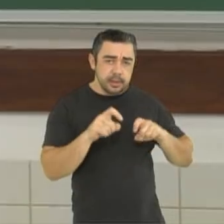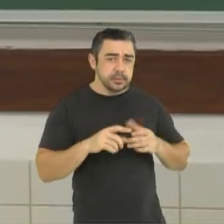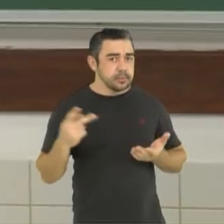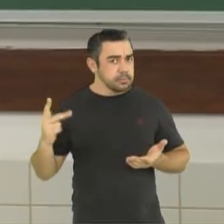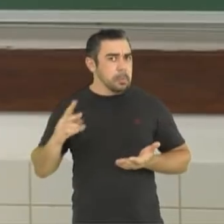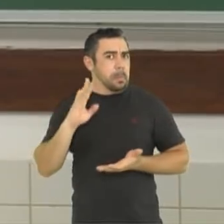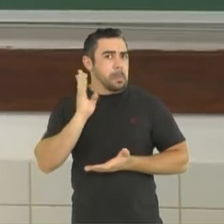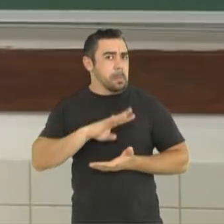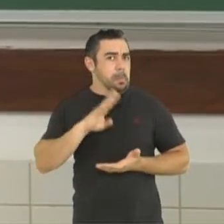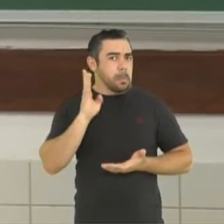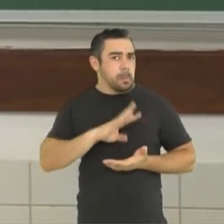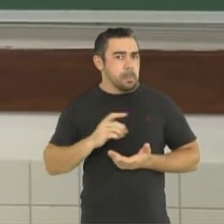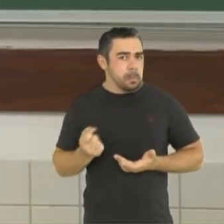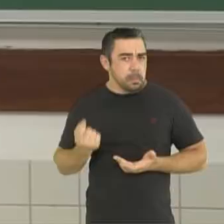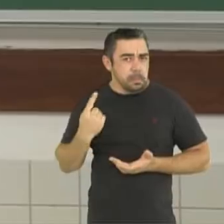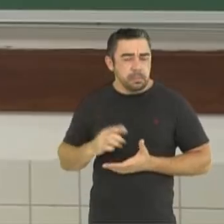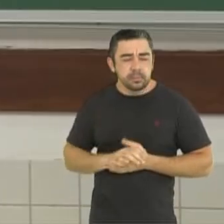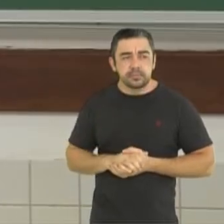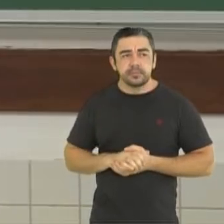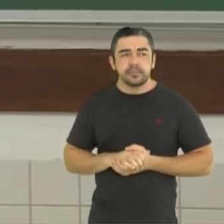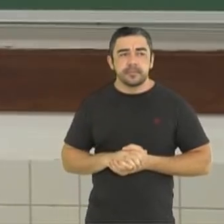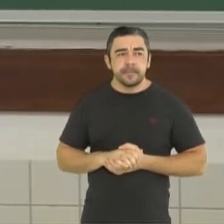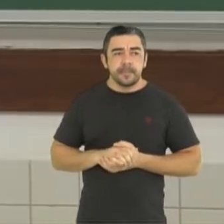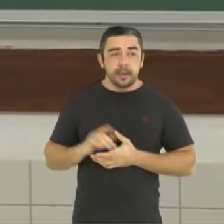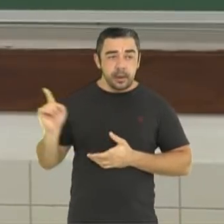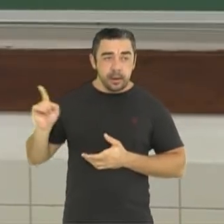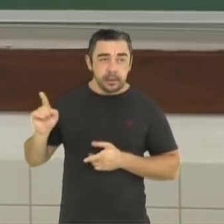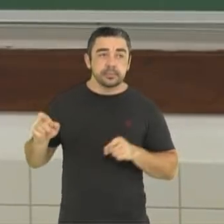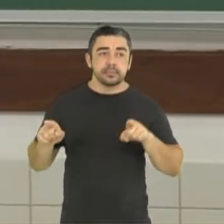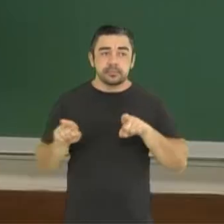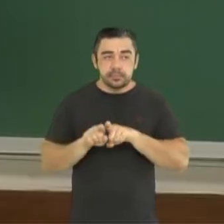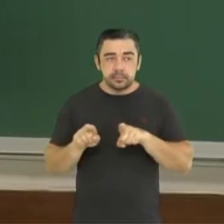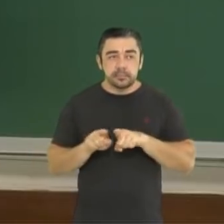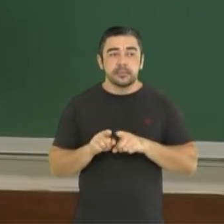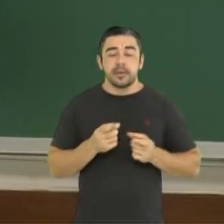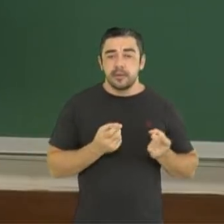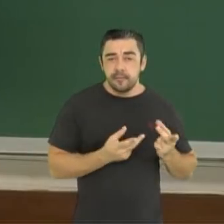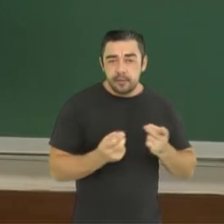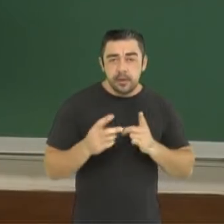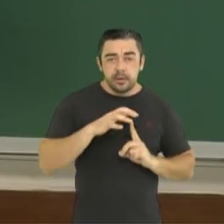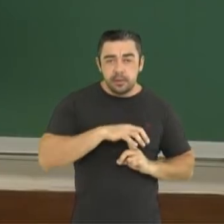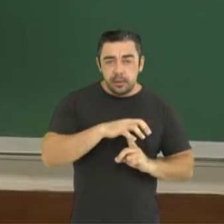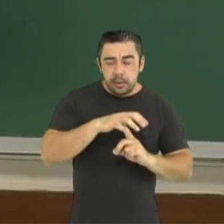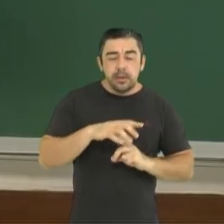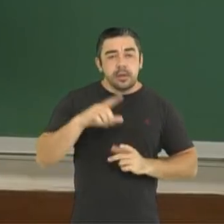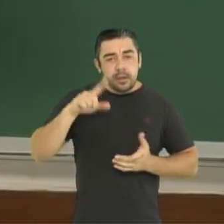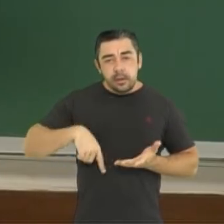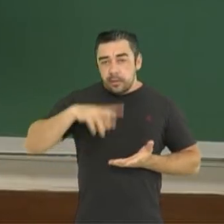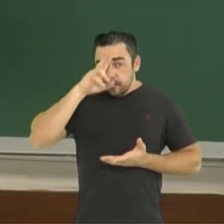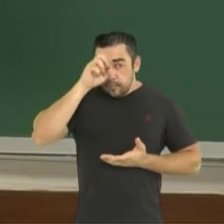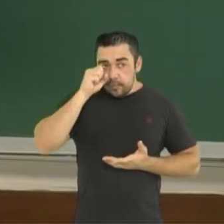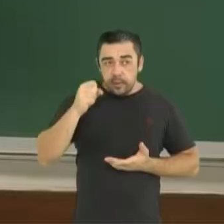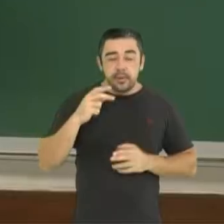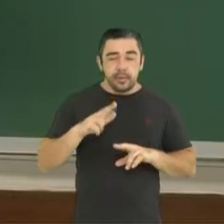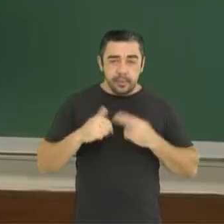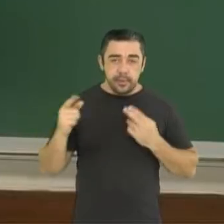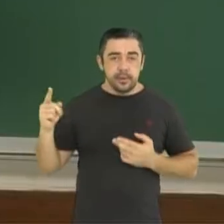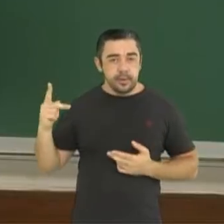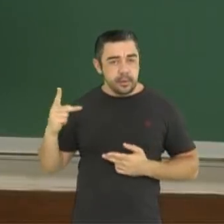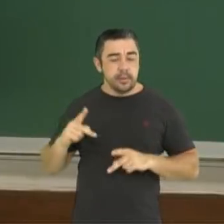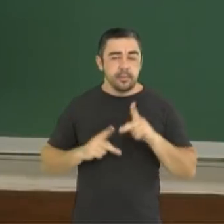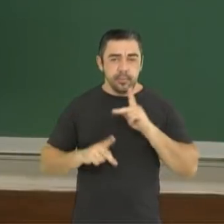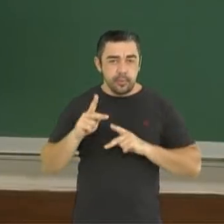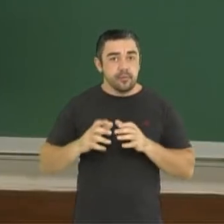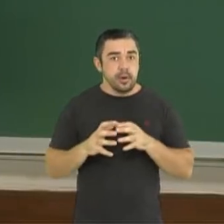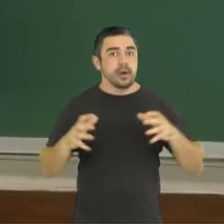Que bacana! Olha lá, também o comércio era forte, por isso que, né, a civilização